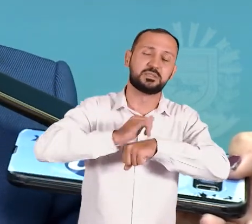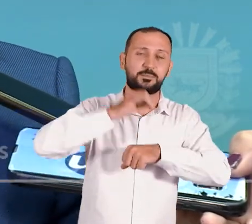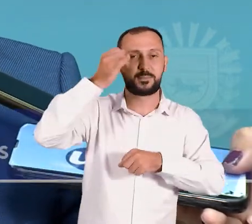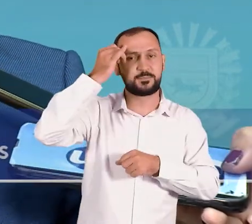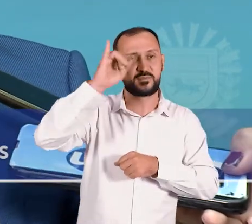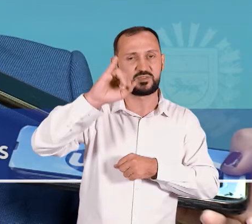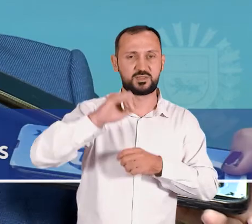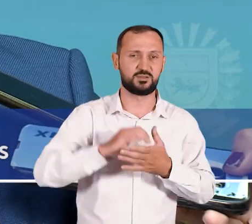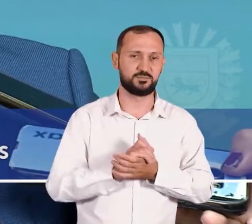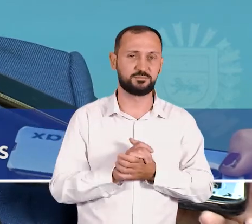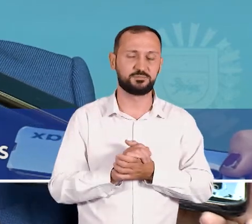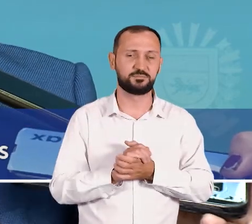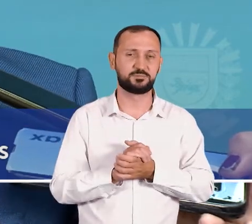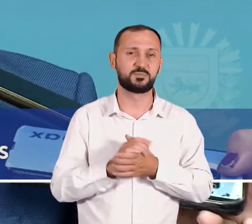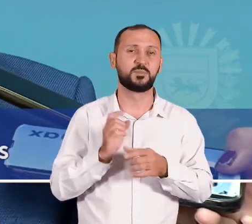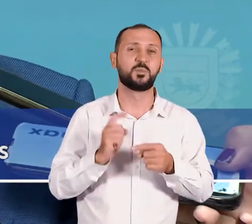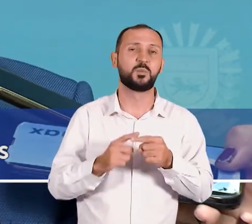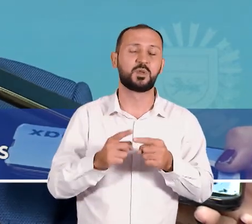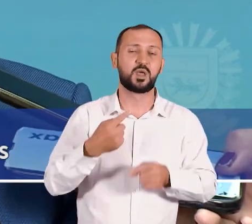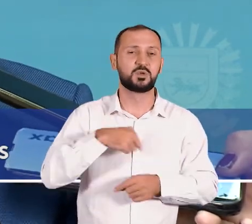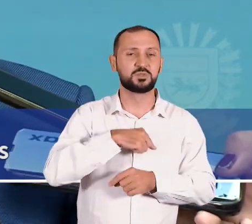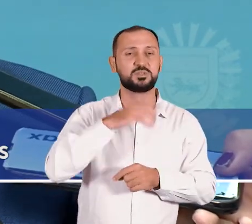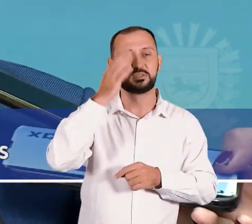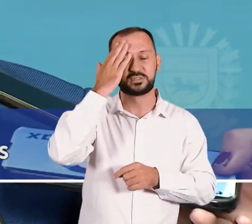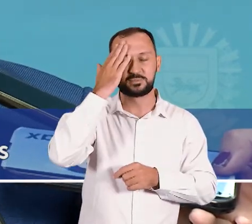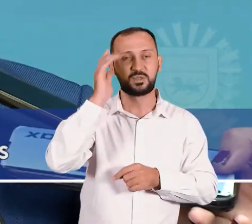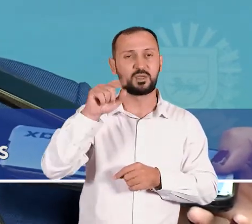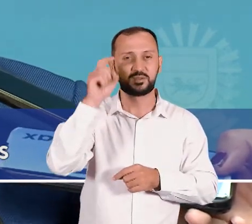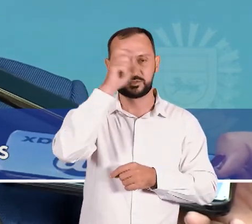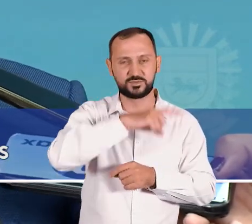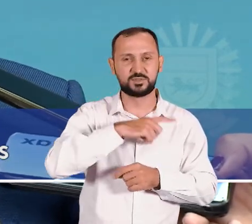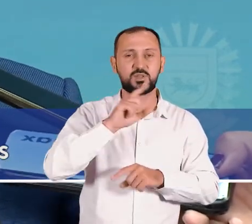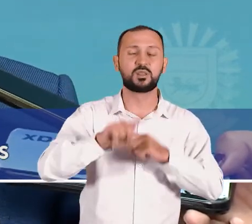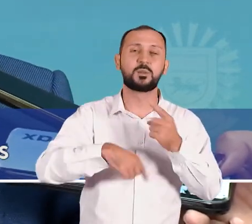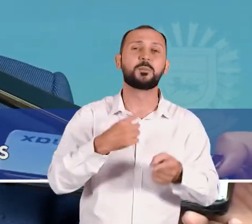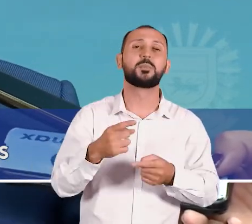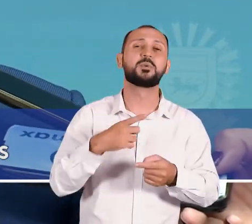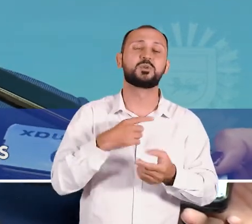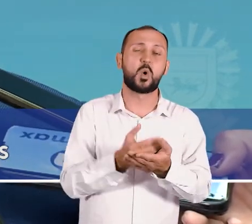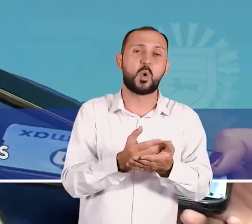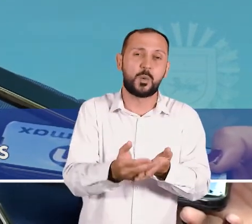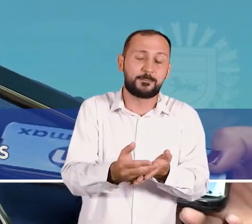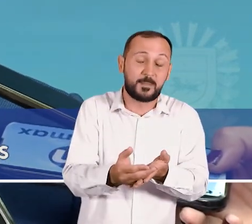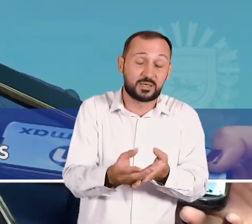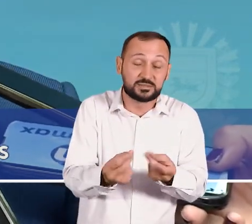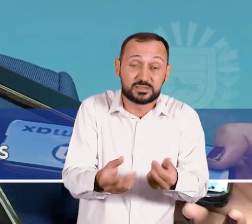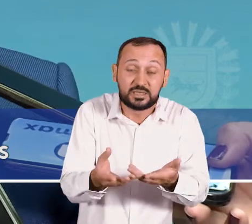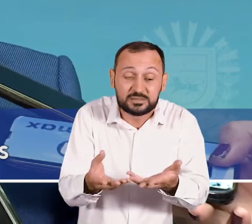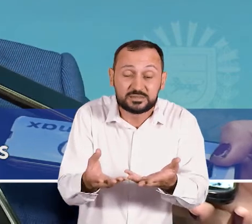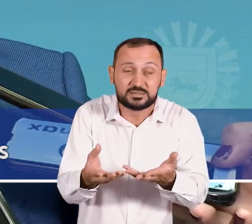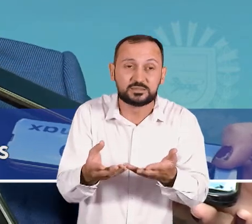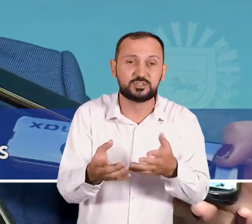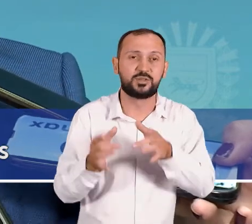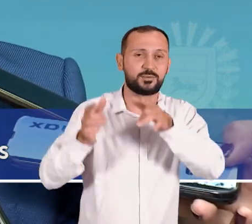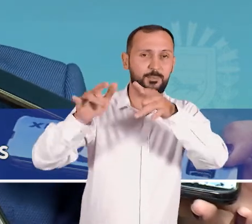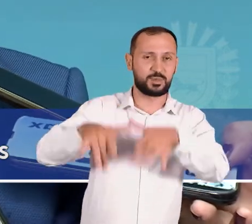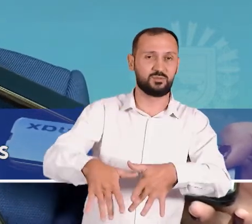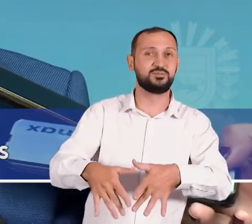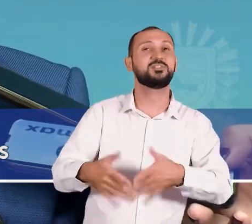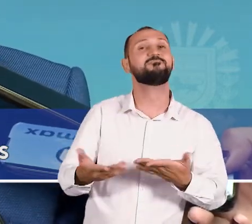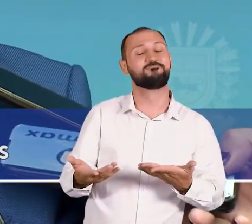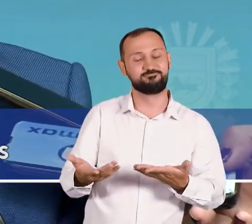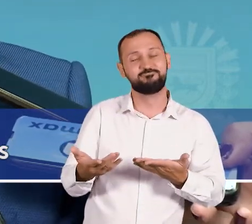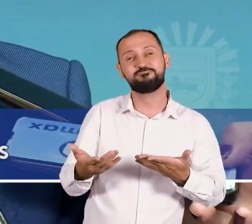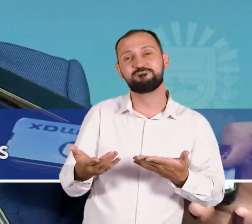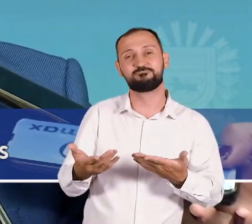de prevenção, porque nós sabemos que é muito difícil depois que entra de sair.